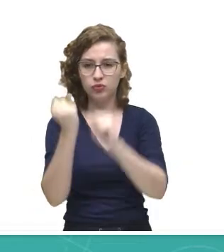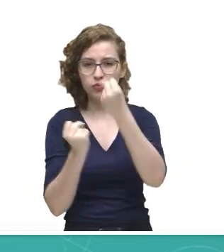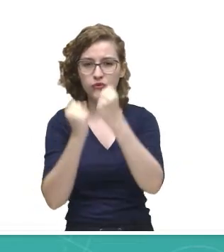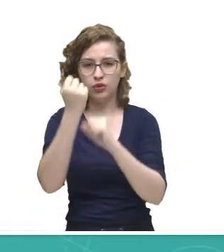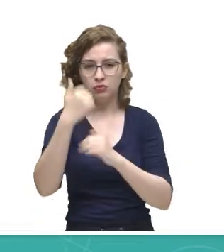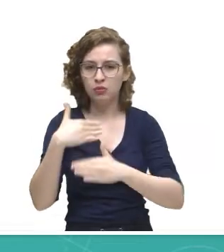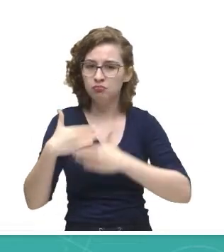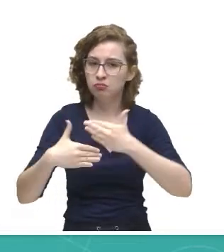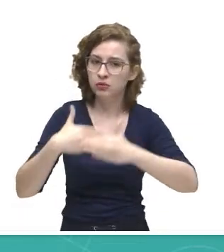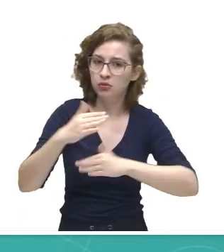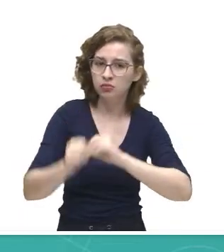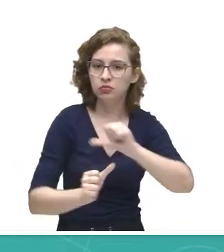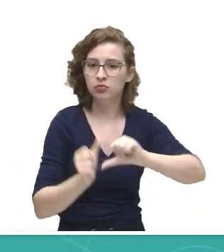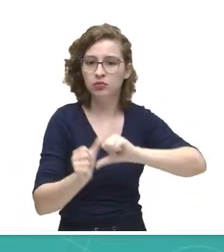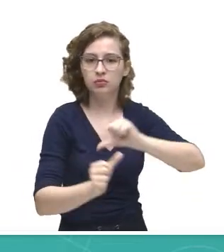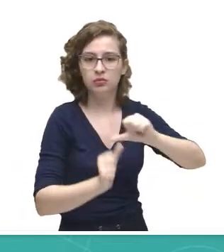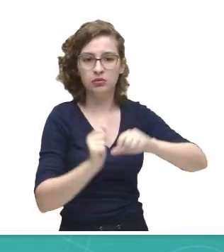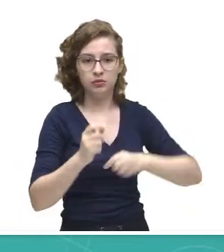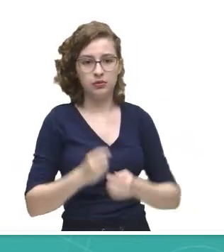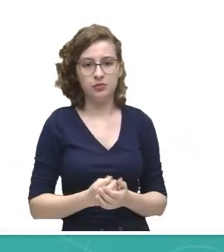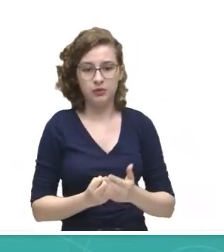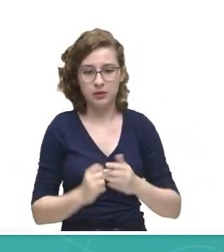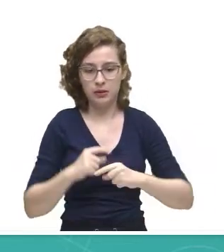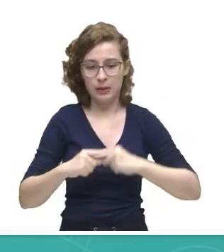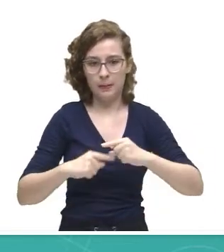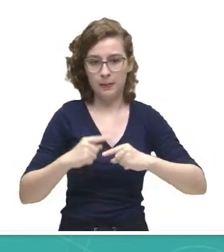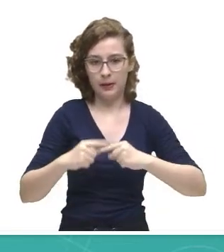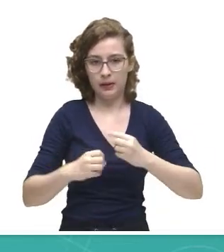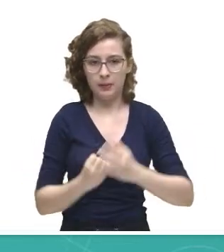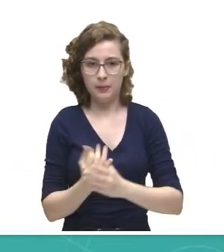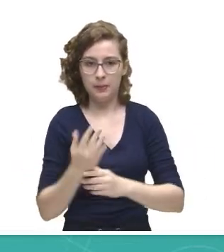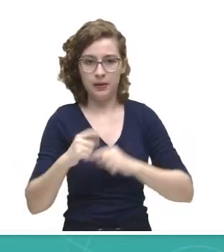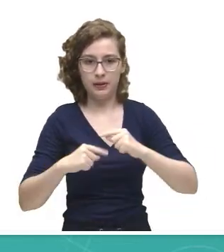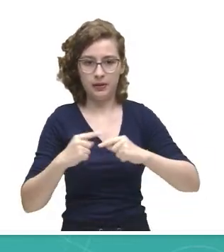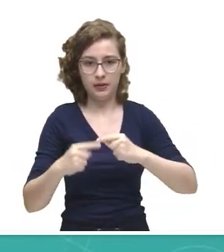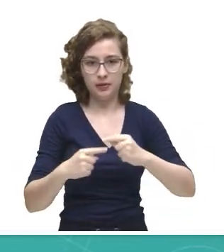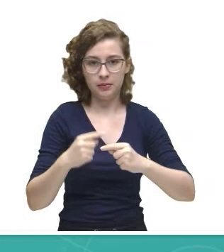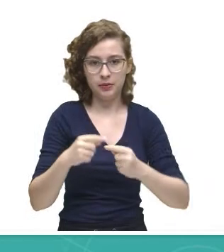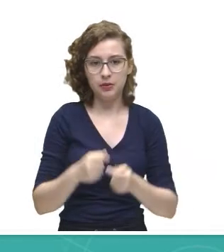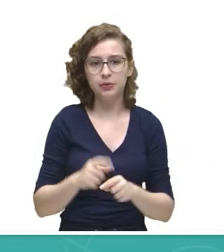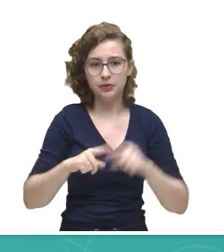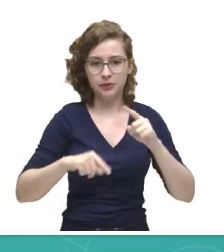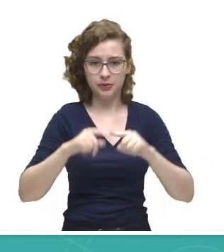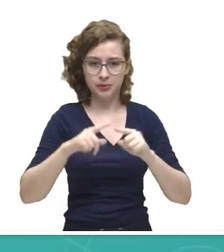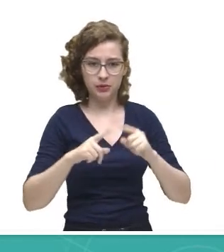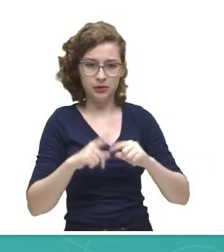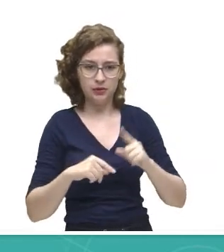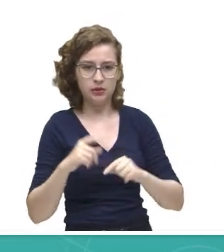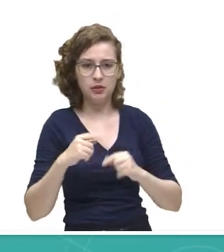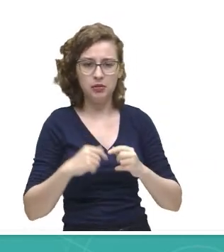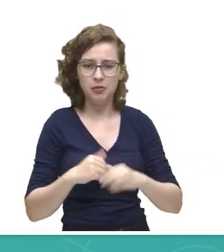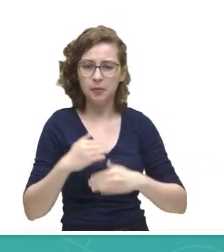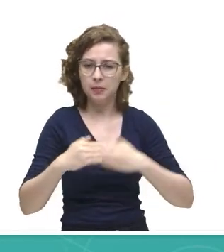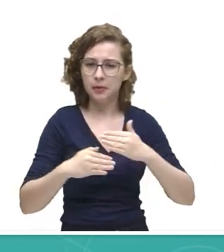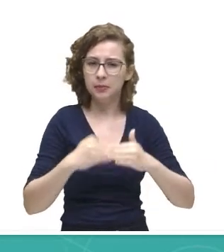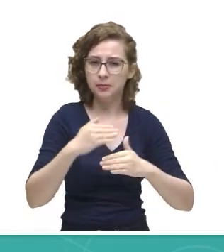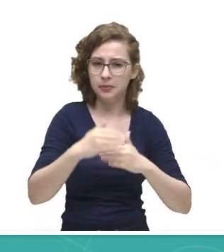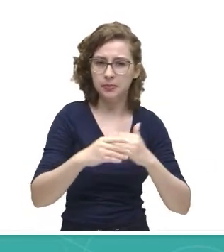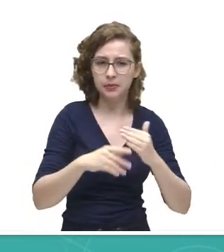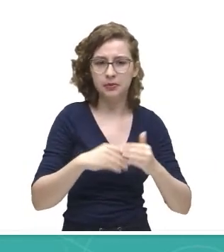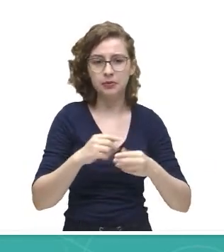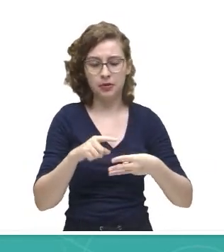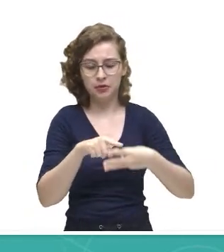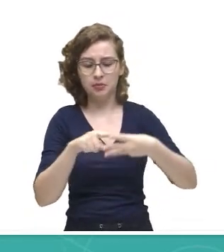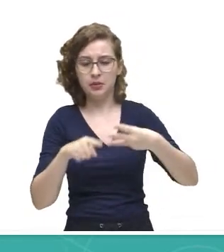de transformação da matéria-prima em produtos no decorrer da história da humanidade passou por 3